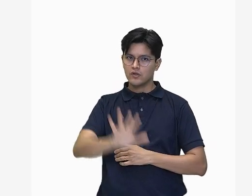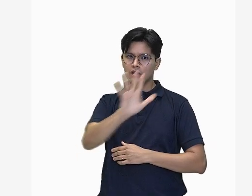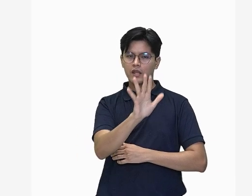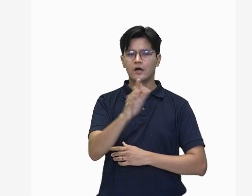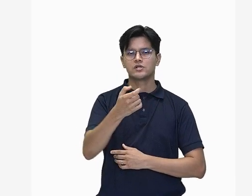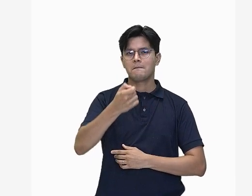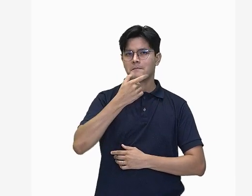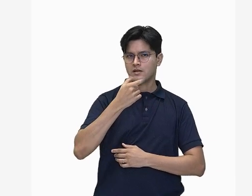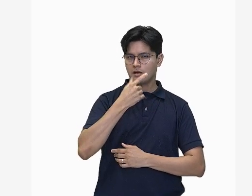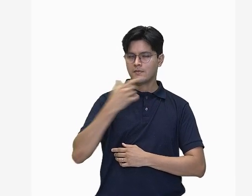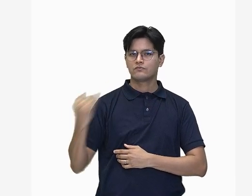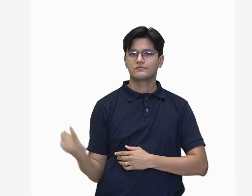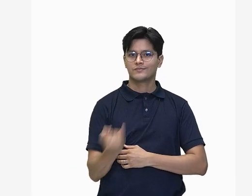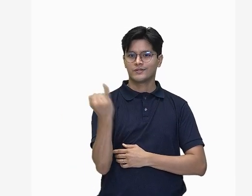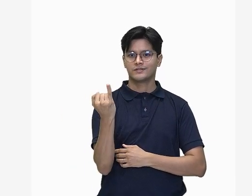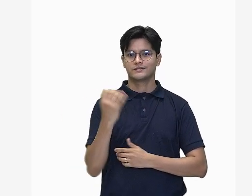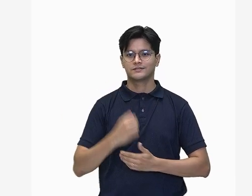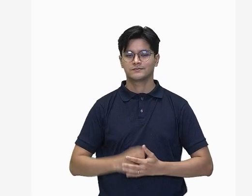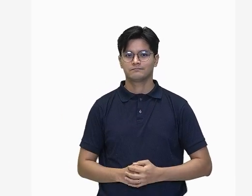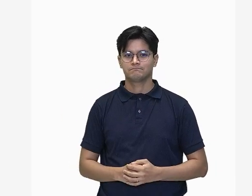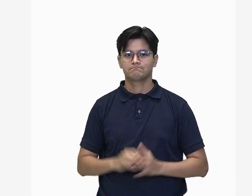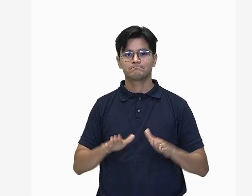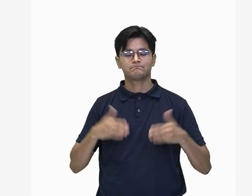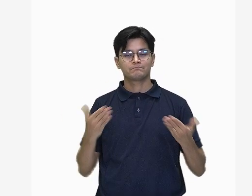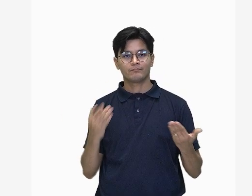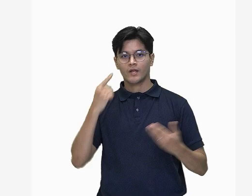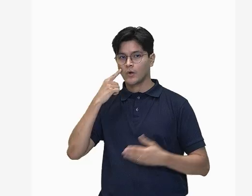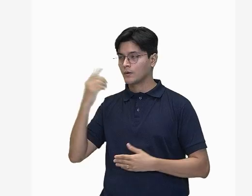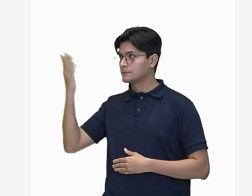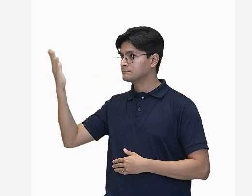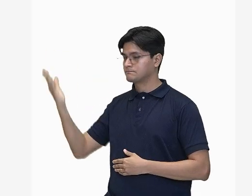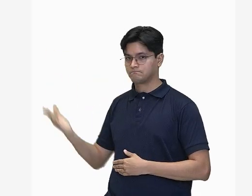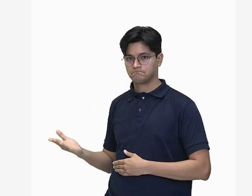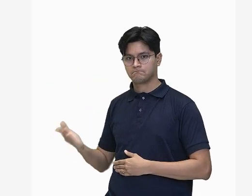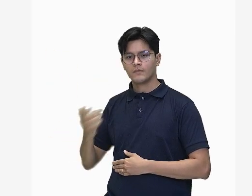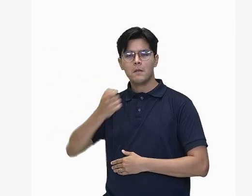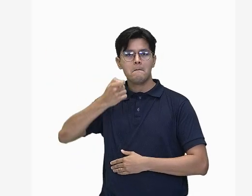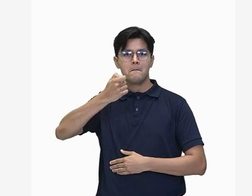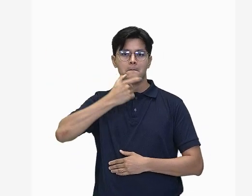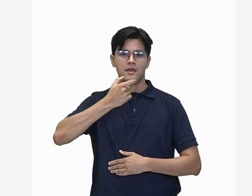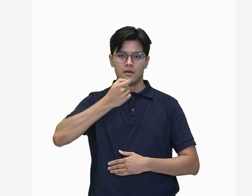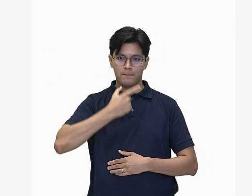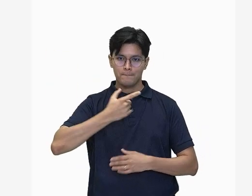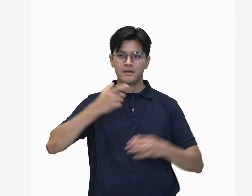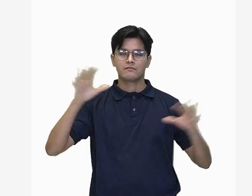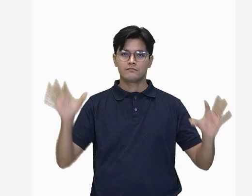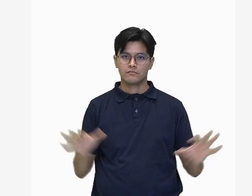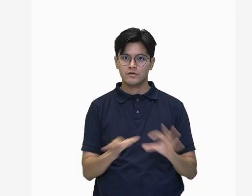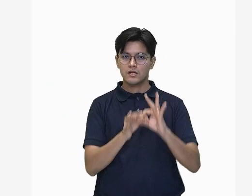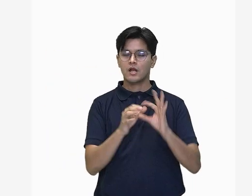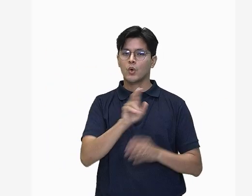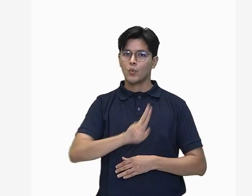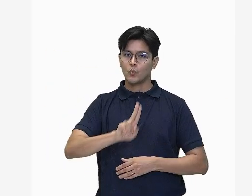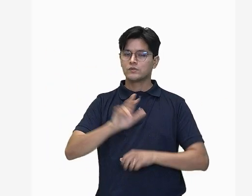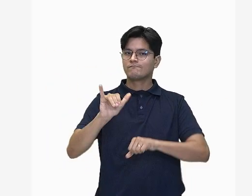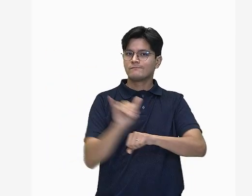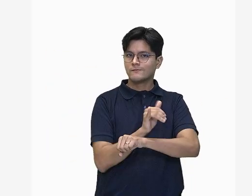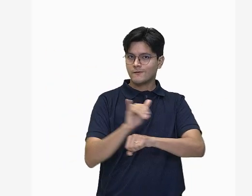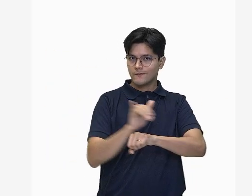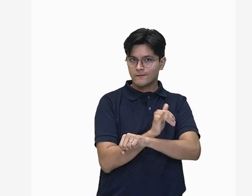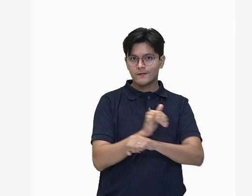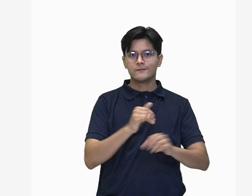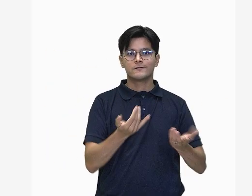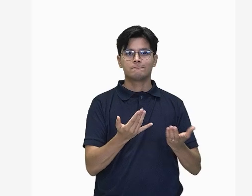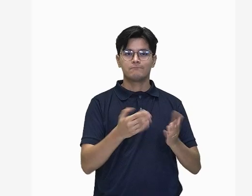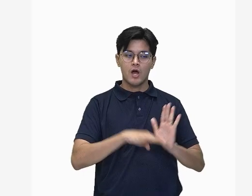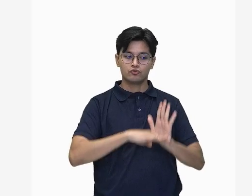gente vai observar ali que esses medicamentos eles são integrados à estratégia Saúde da Família e ele tem